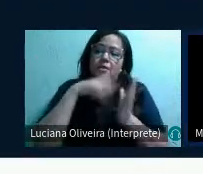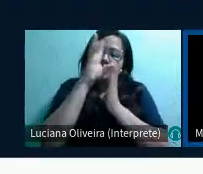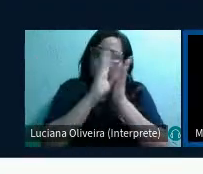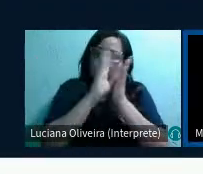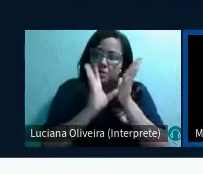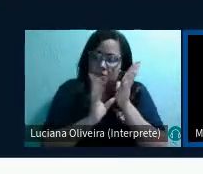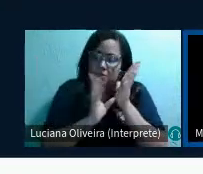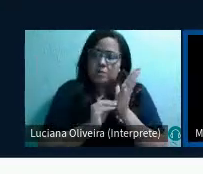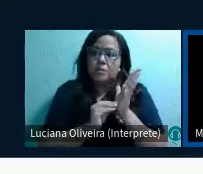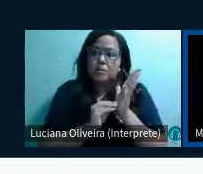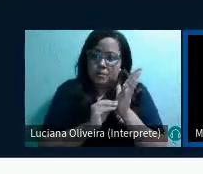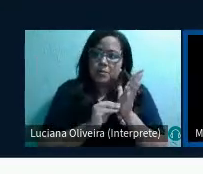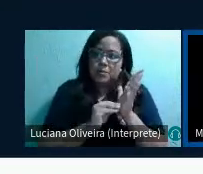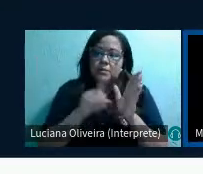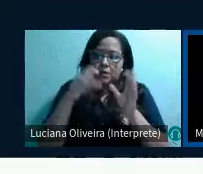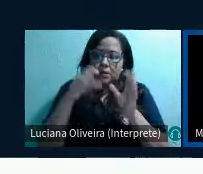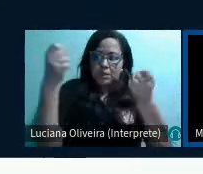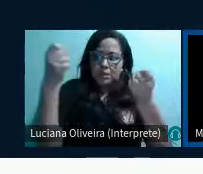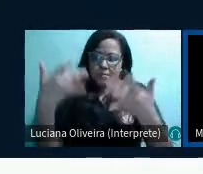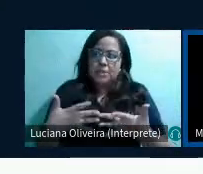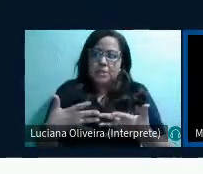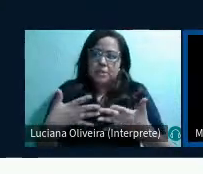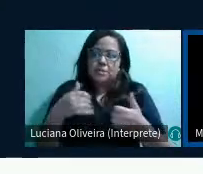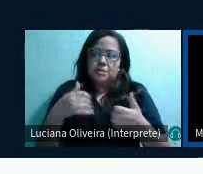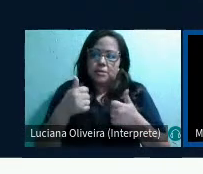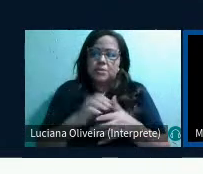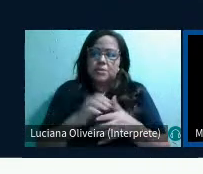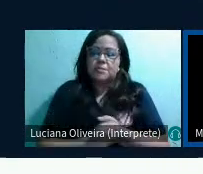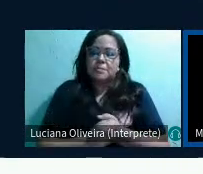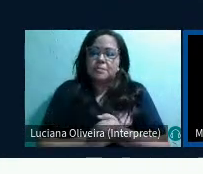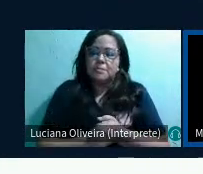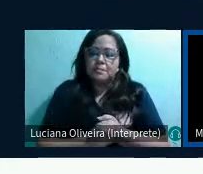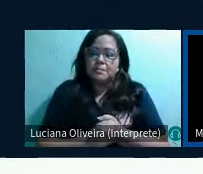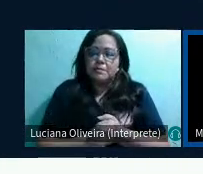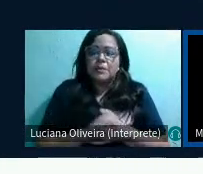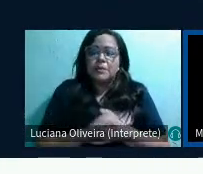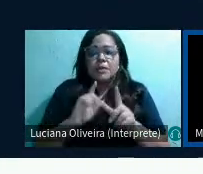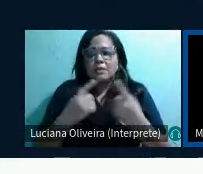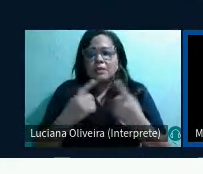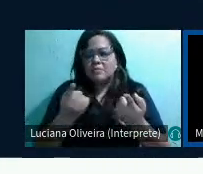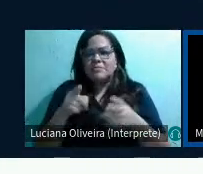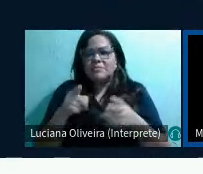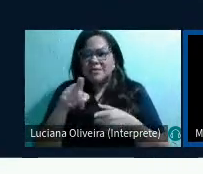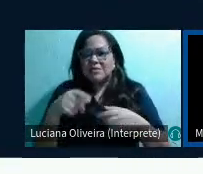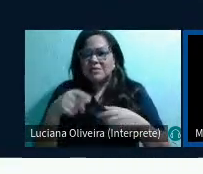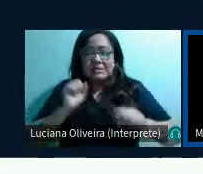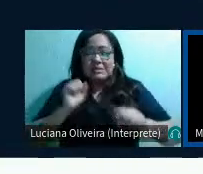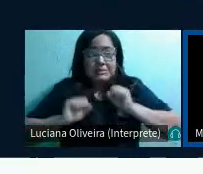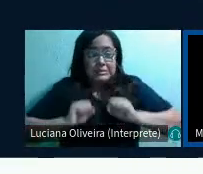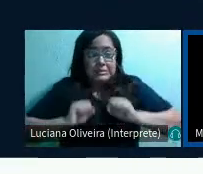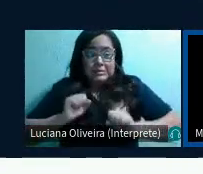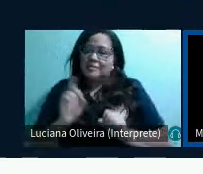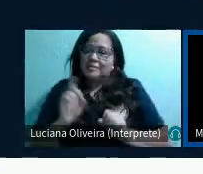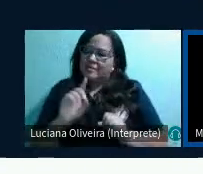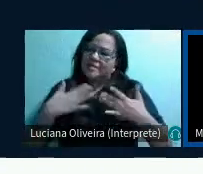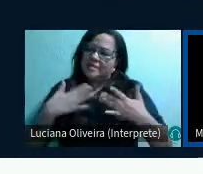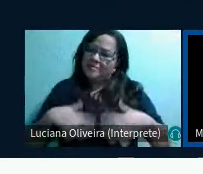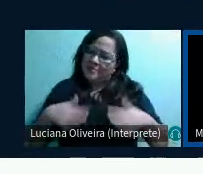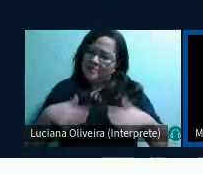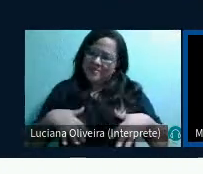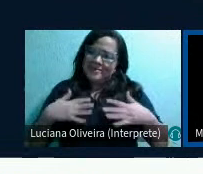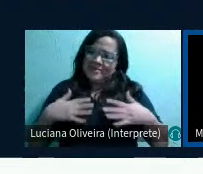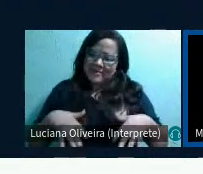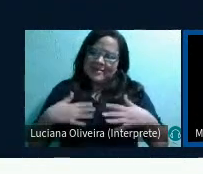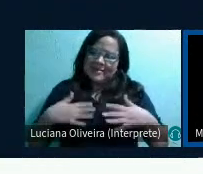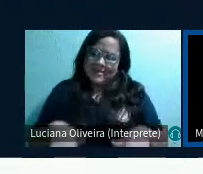prova teórica é uma prova bastante tranquila. Eu recomendo muito que vocês façam, porque, além de valer a experiência, né, de entender mais